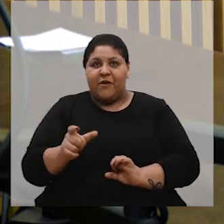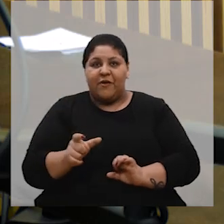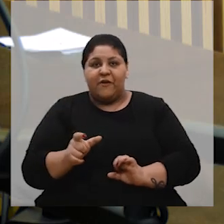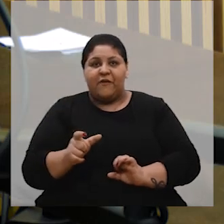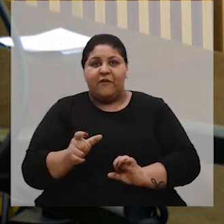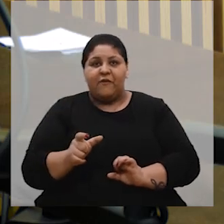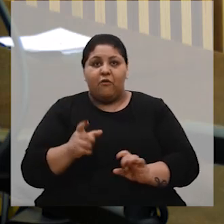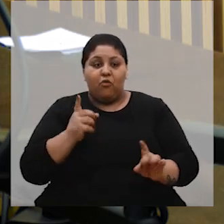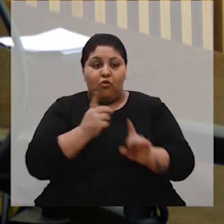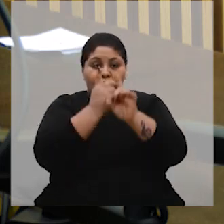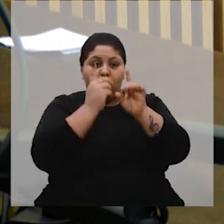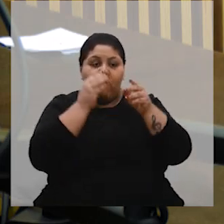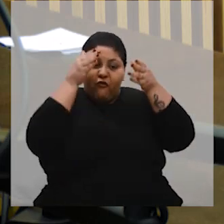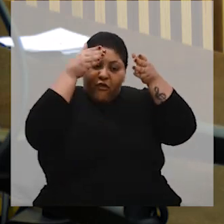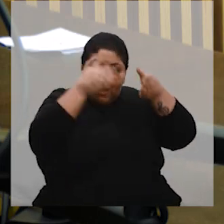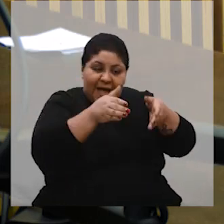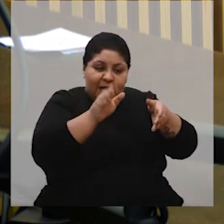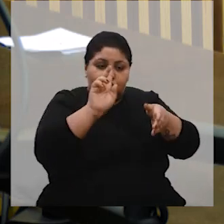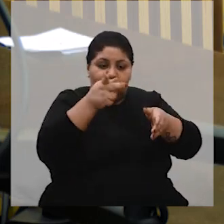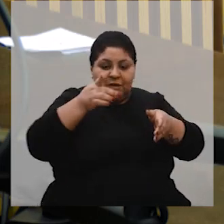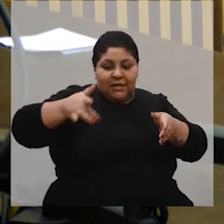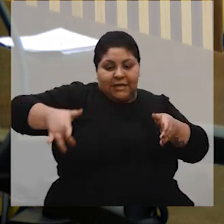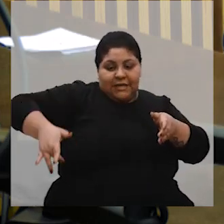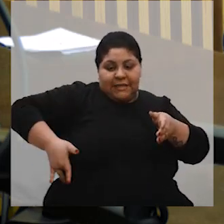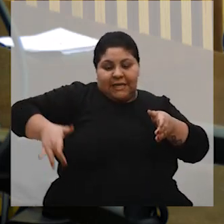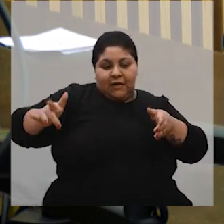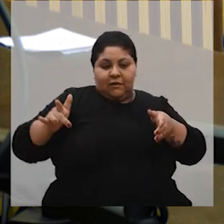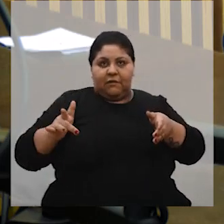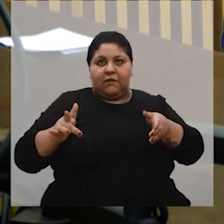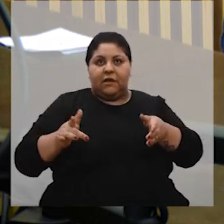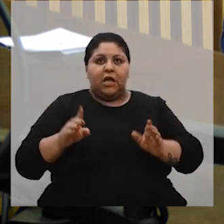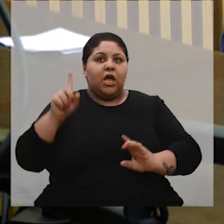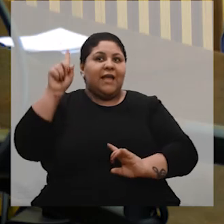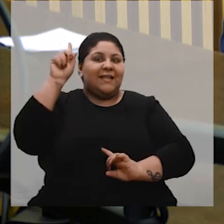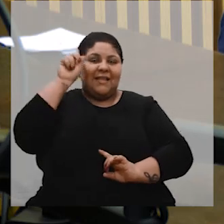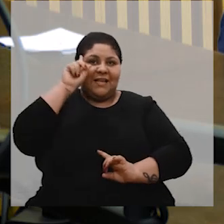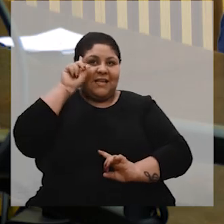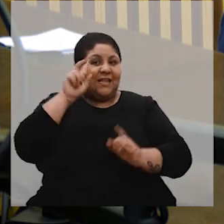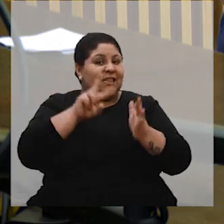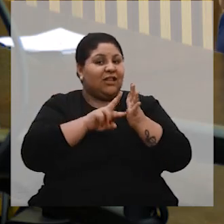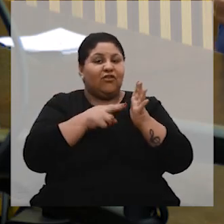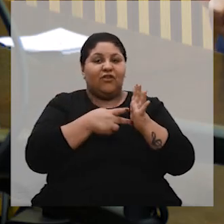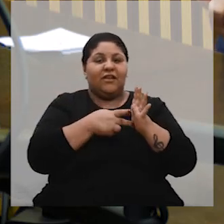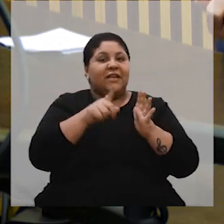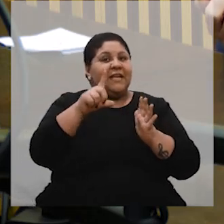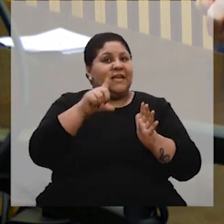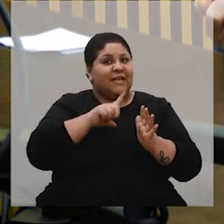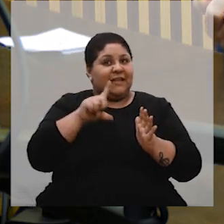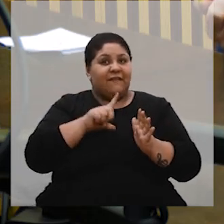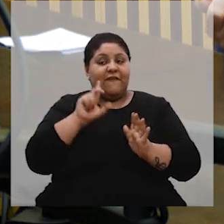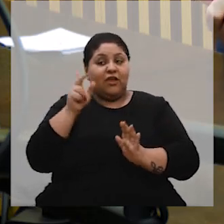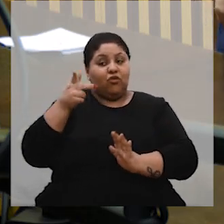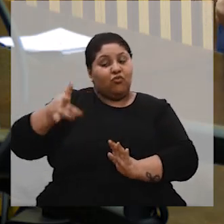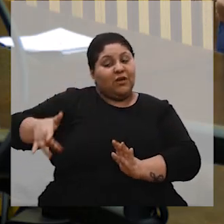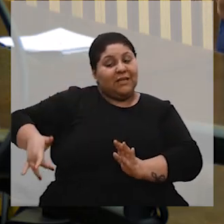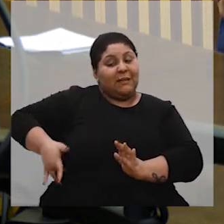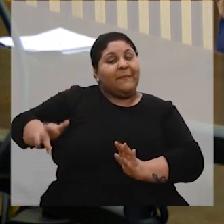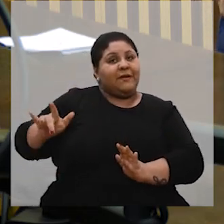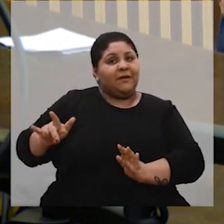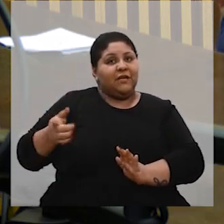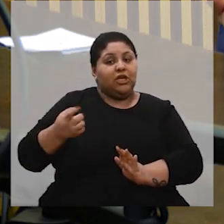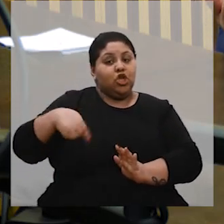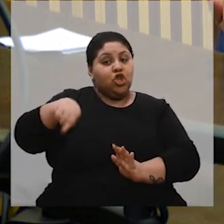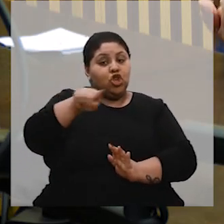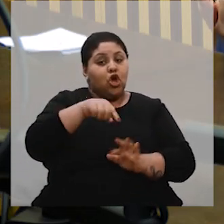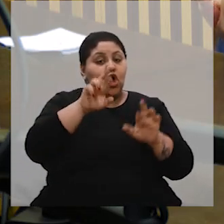exame específico para hepatite. Fazer exames de rotina não significa que tenha feito o exame da hepatite. E nós